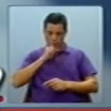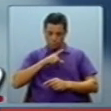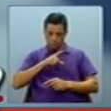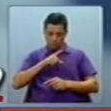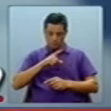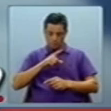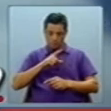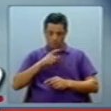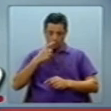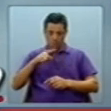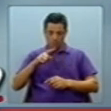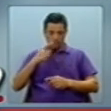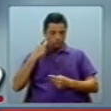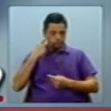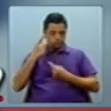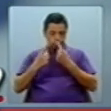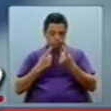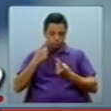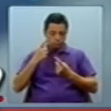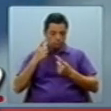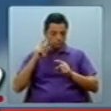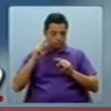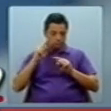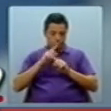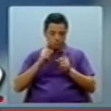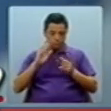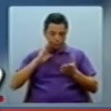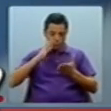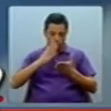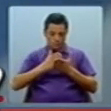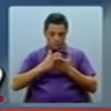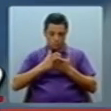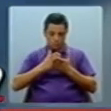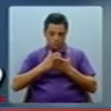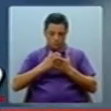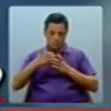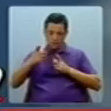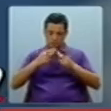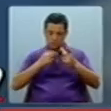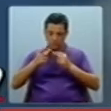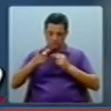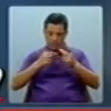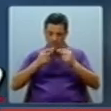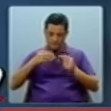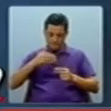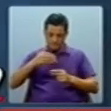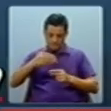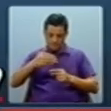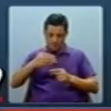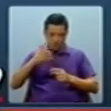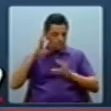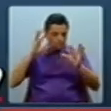e são autenticamente, é a conversão dos últimos suspiros desta estrela maciça colocada em forma de música.